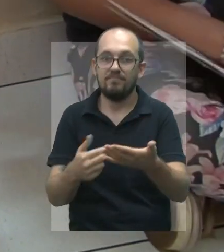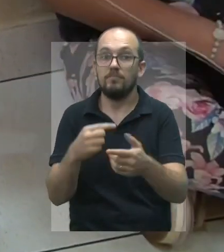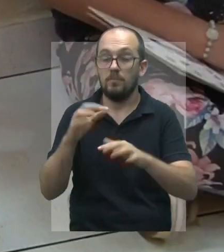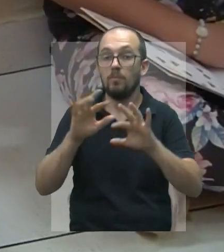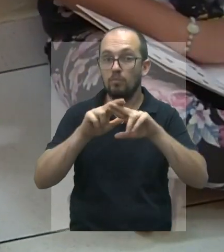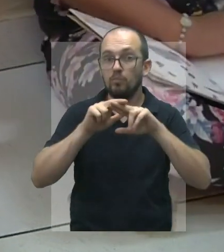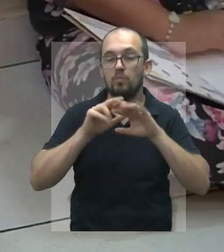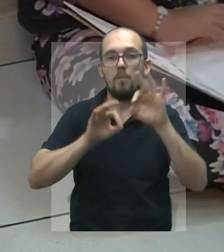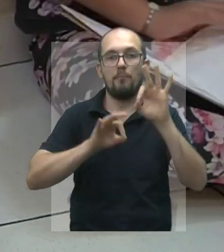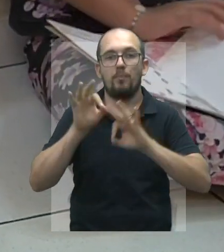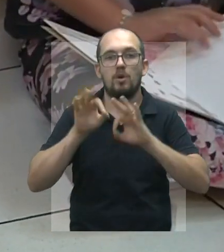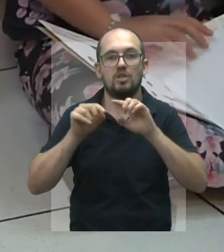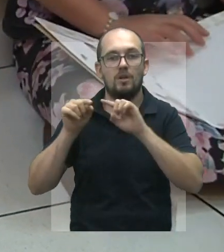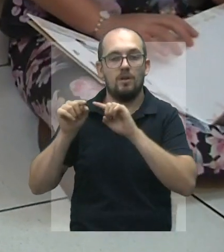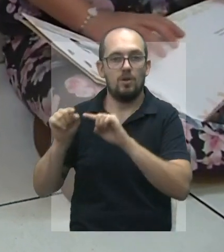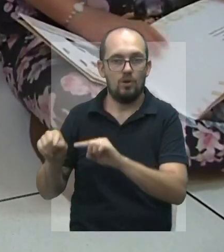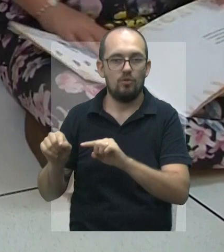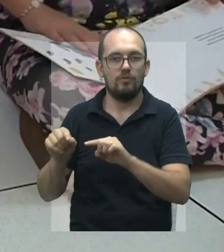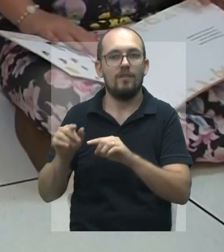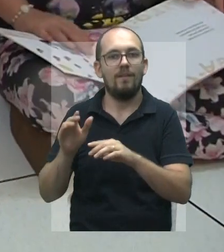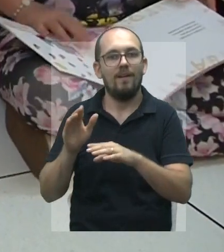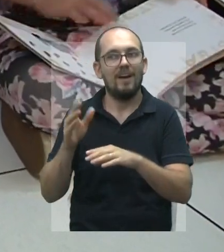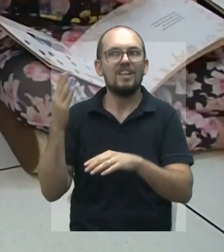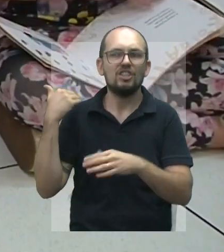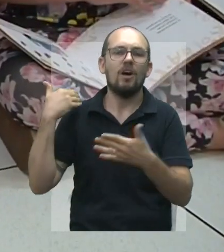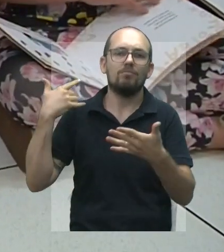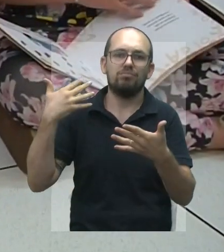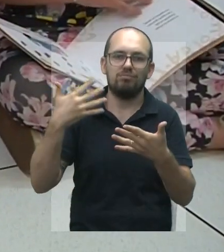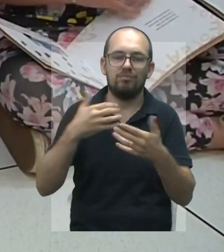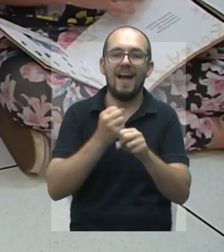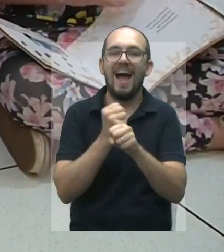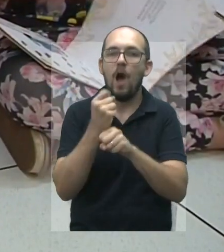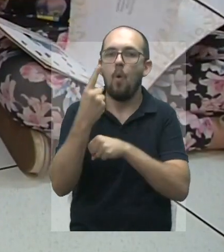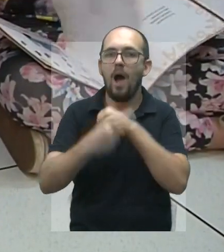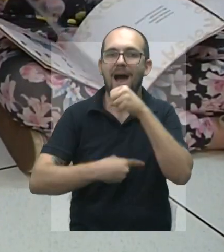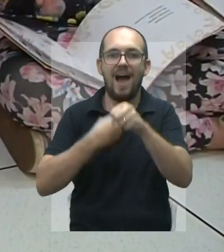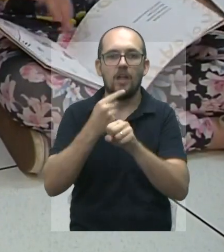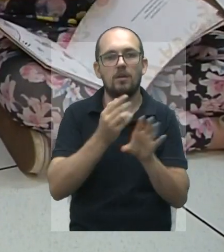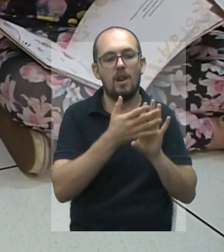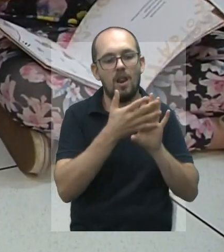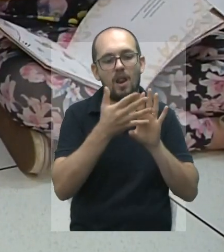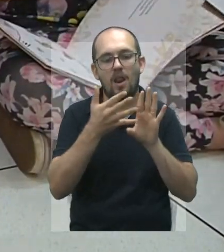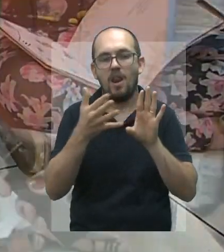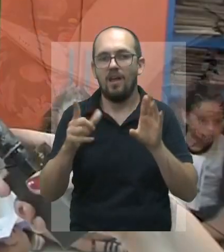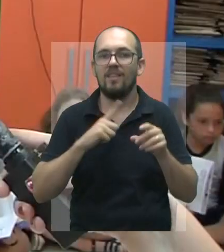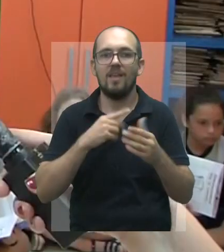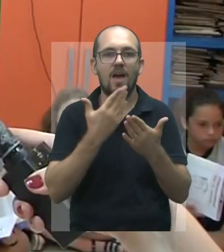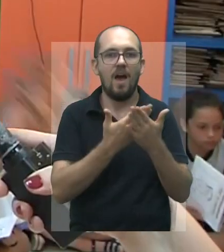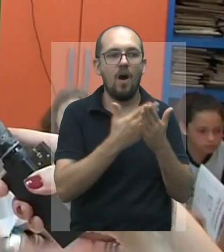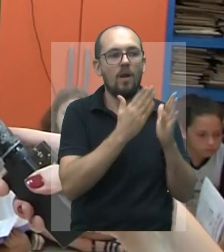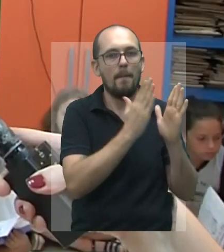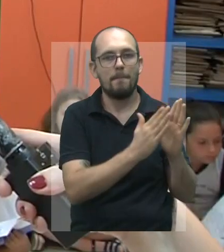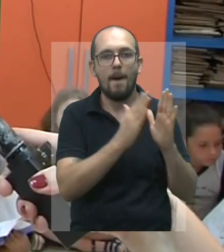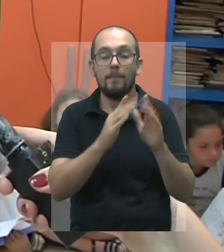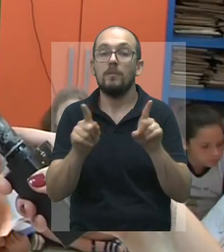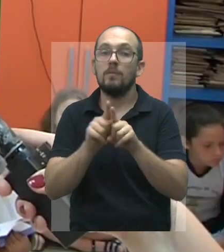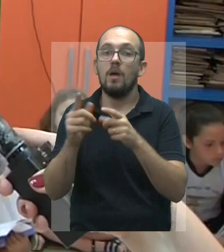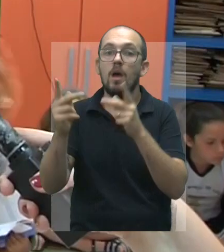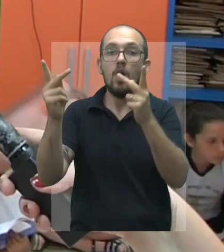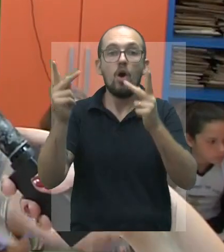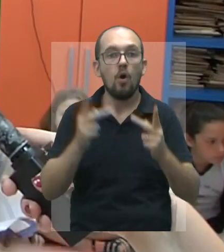projeto que é desenvolvido no ano todo. Nós temos várias oficinas, nós trazemos